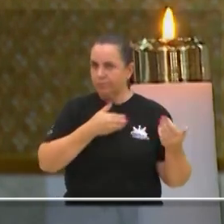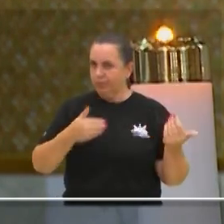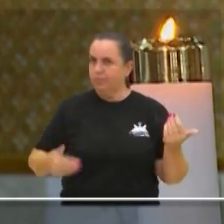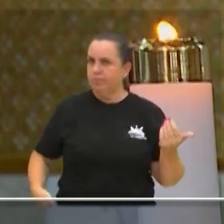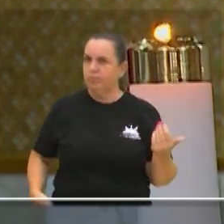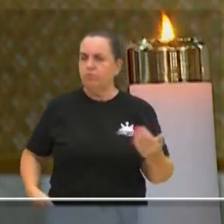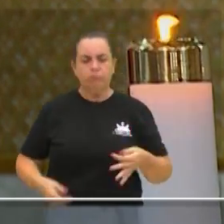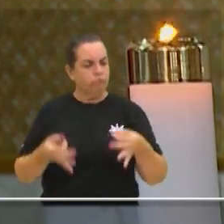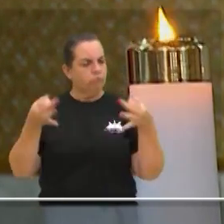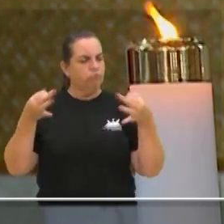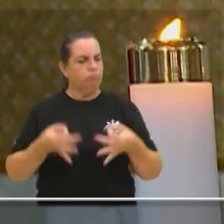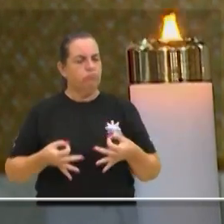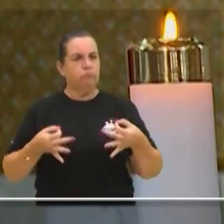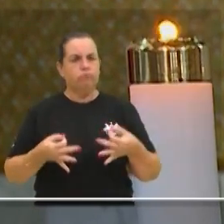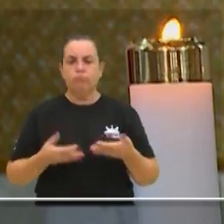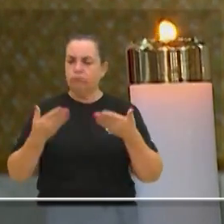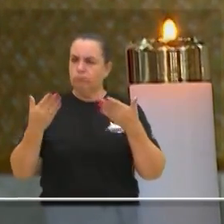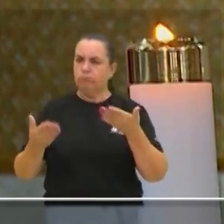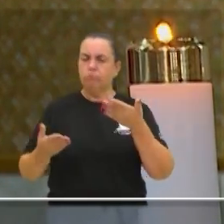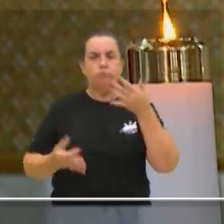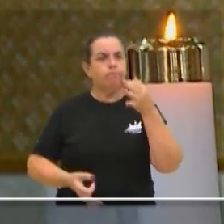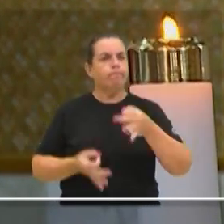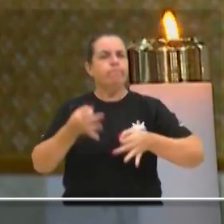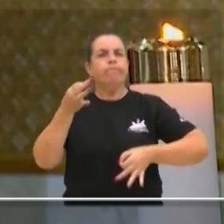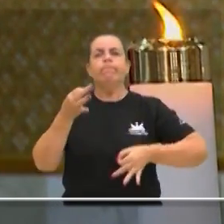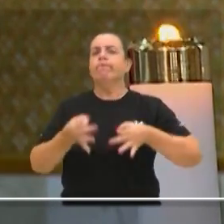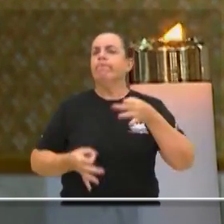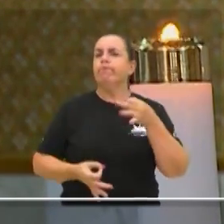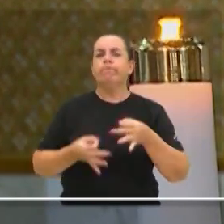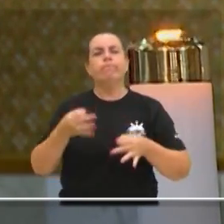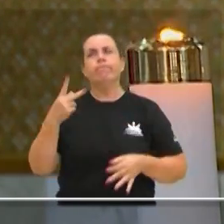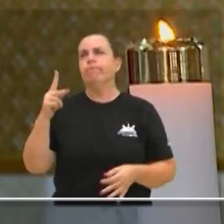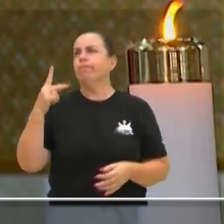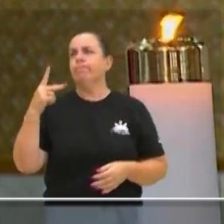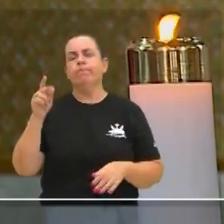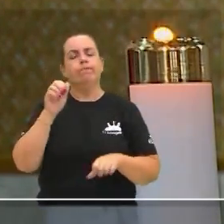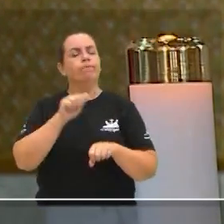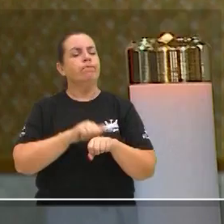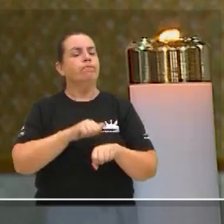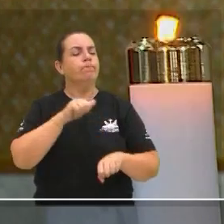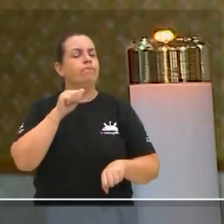Com equidade ele julgue os vossos